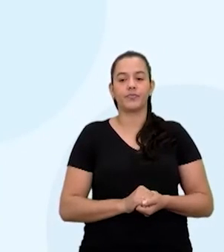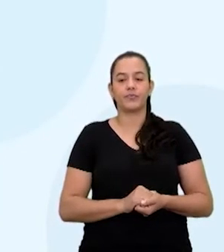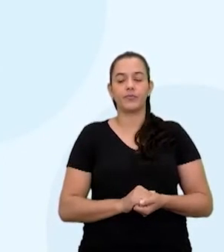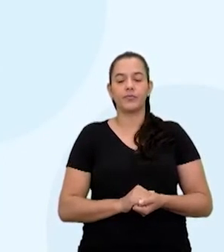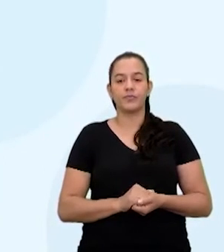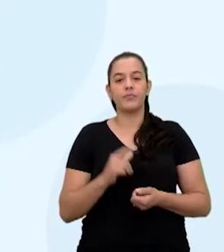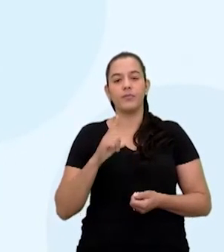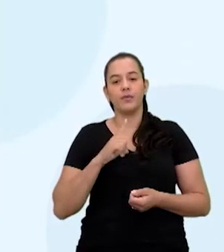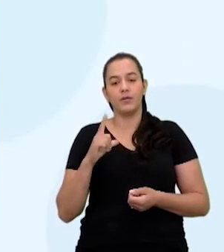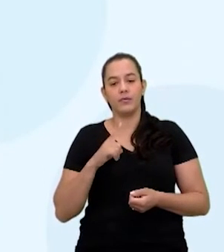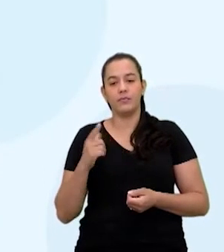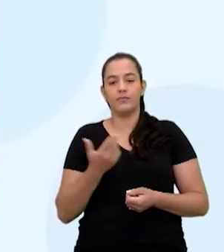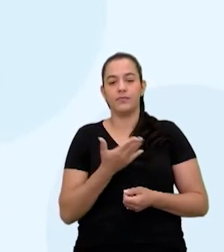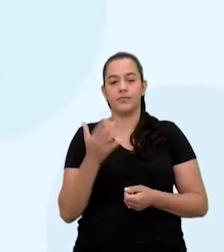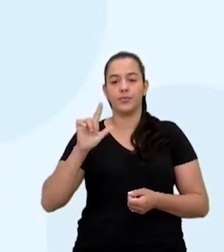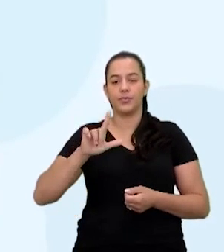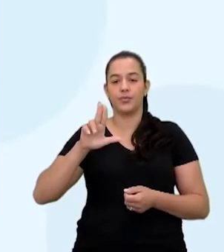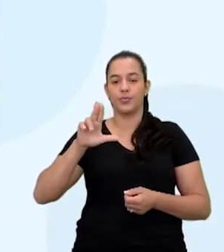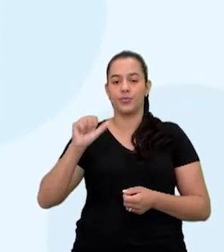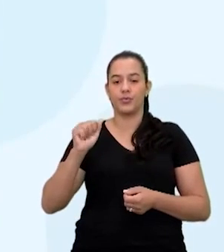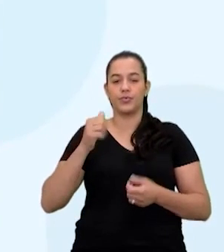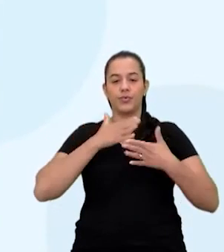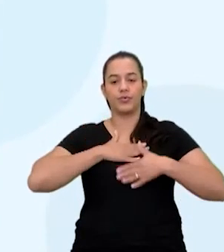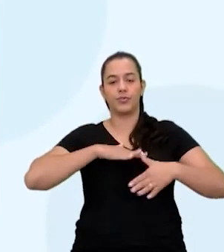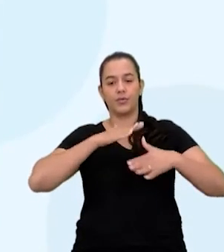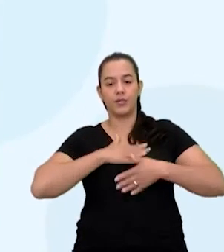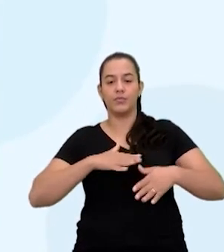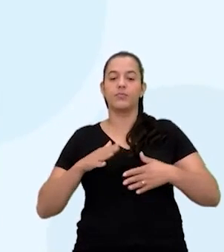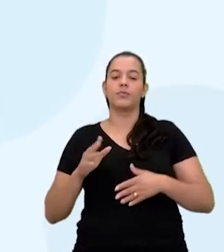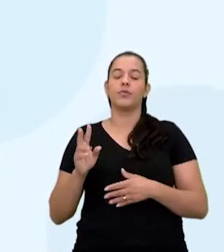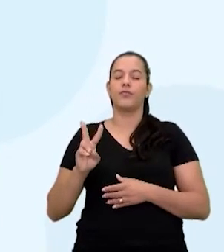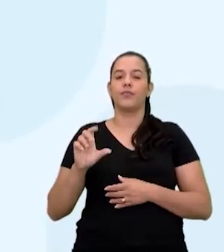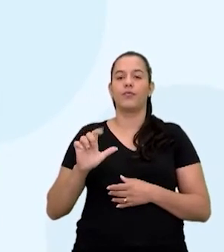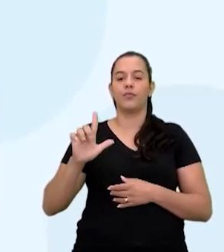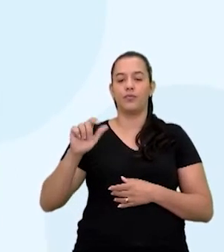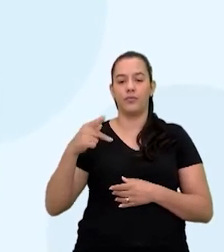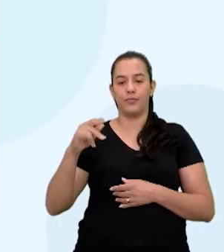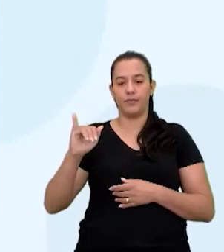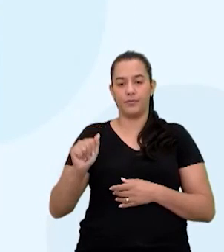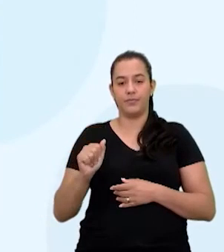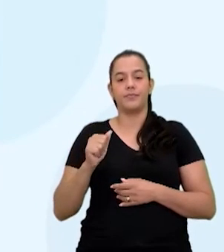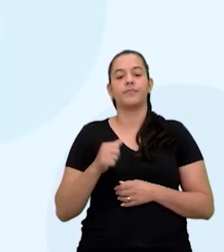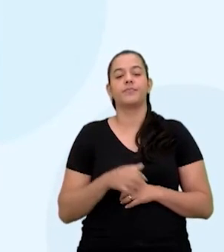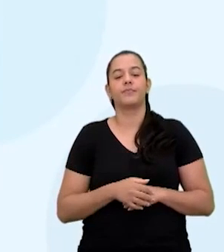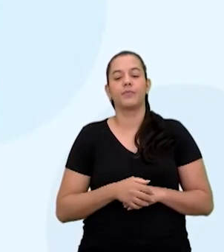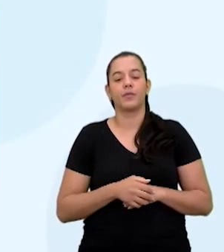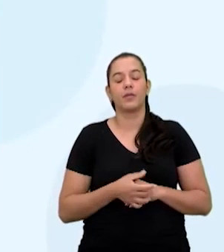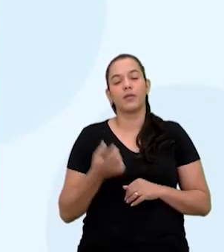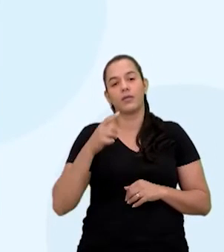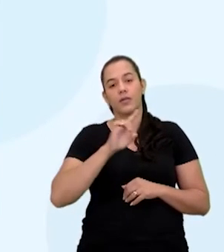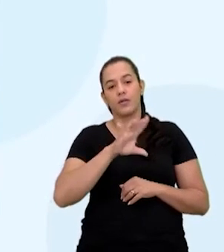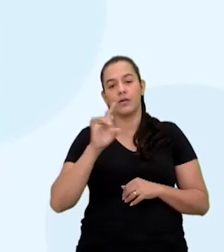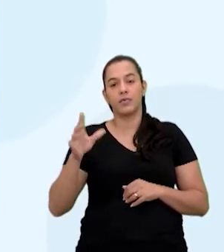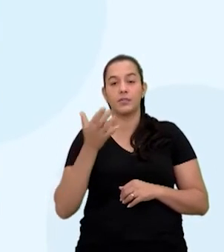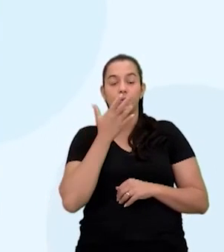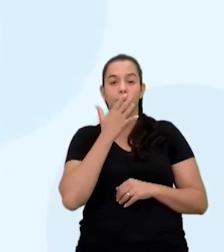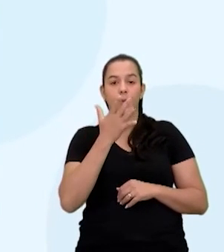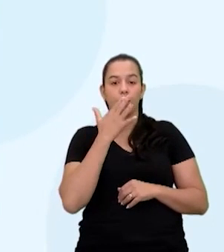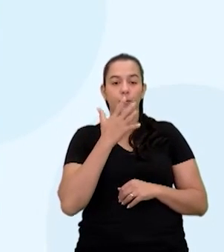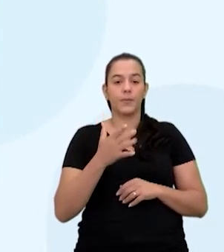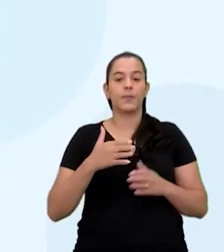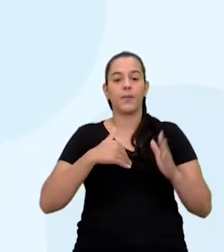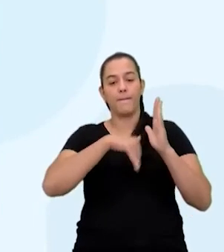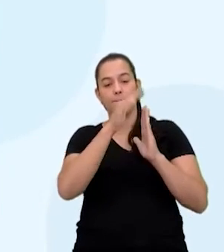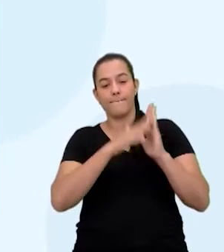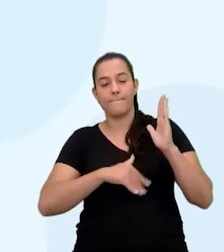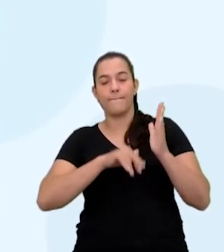calma e volúpia, que é uma frase extraída do Flores do Mal, do Baudelaire. Tratando a cor segundo sua expressividade, ao pintar corpos